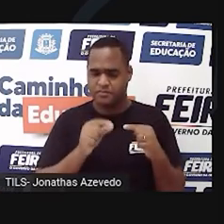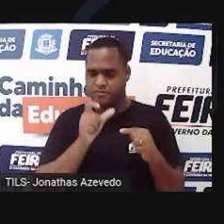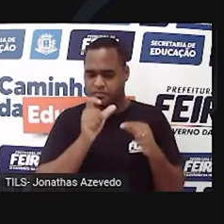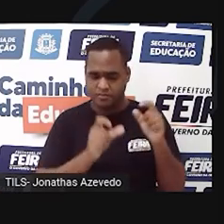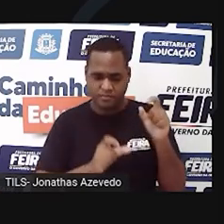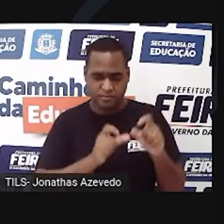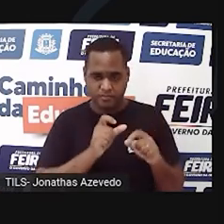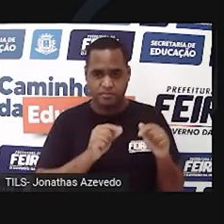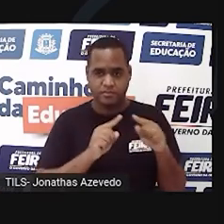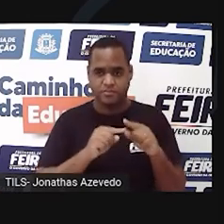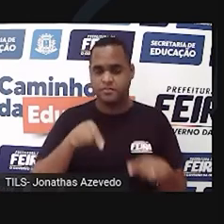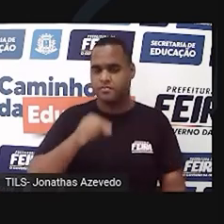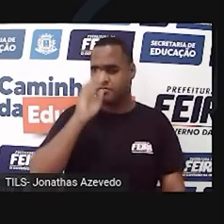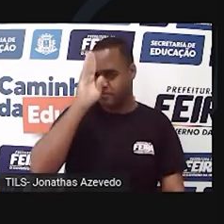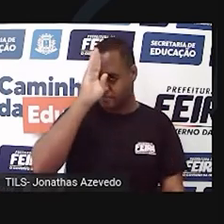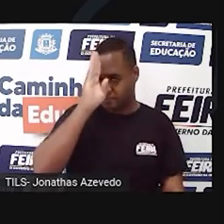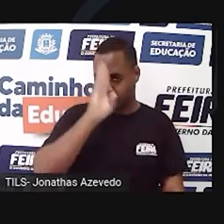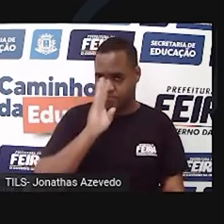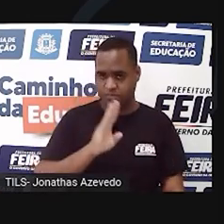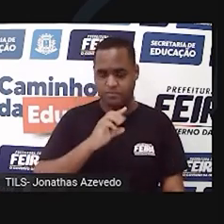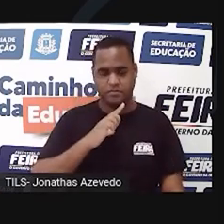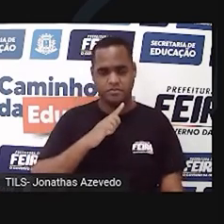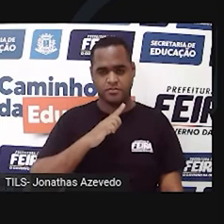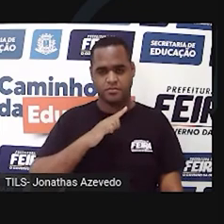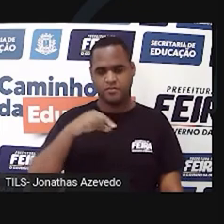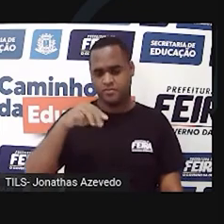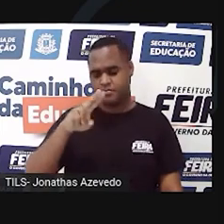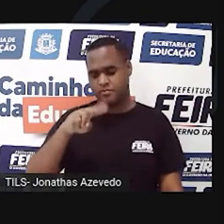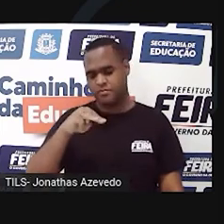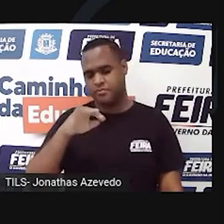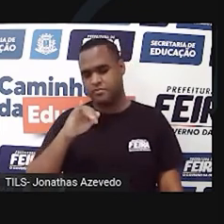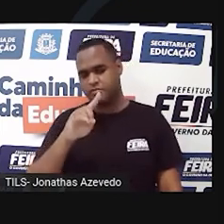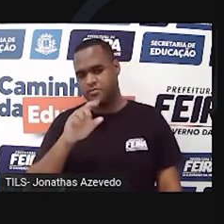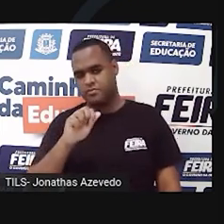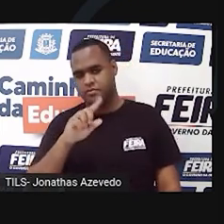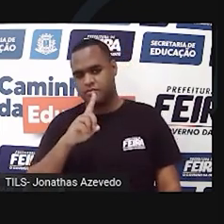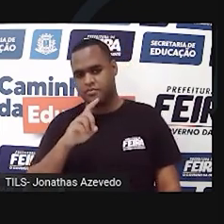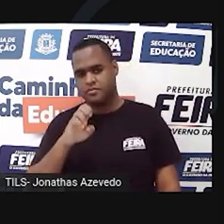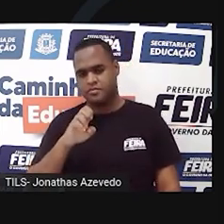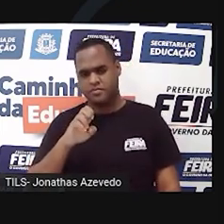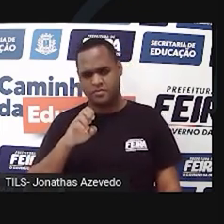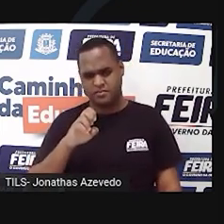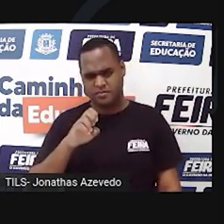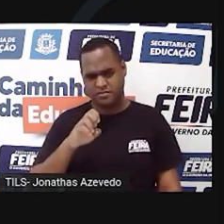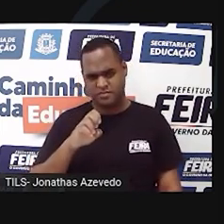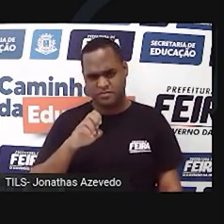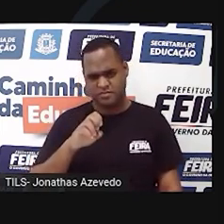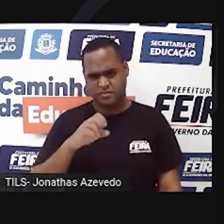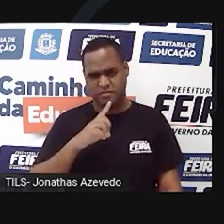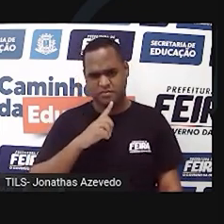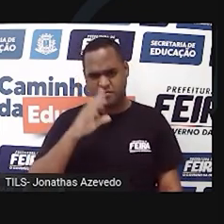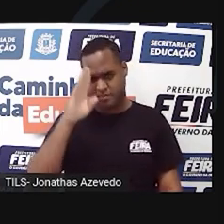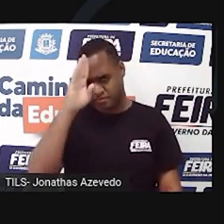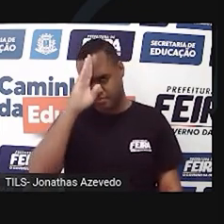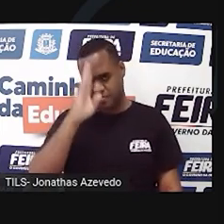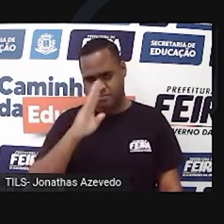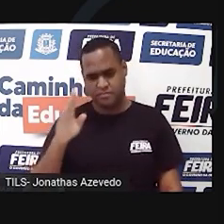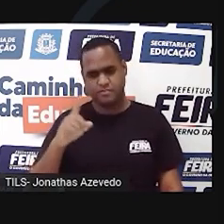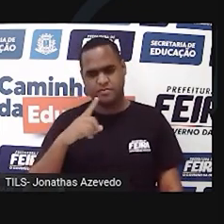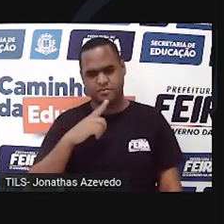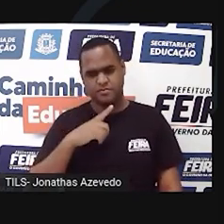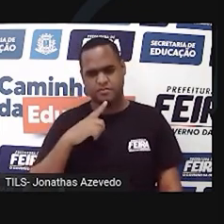E no Brasil, a unidade de medida utilizada é o Celsius. Então, por exemplo, se